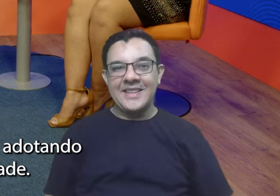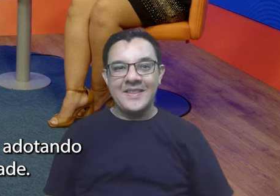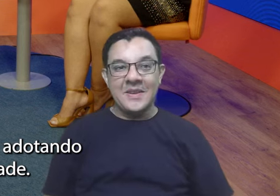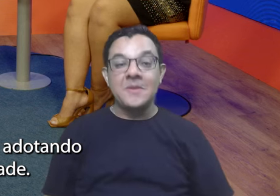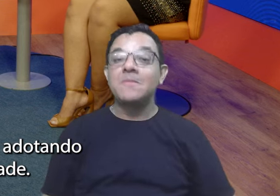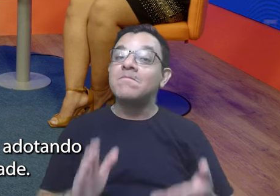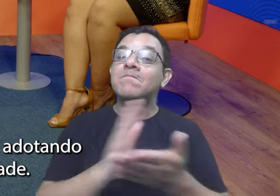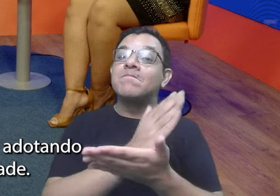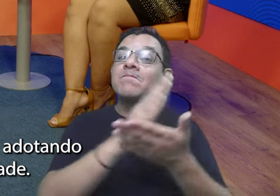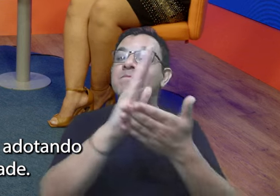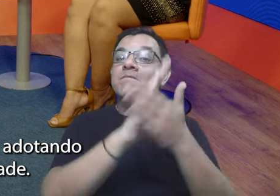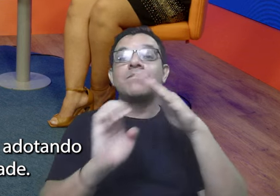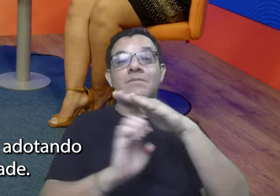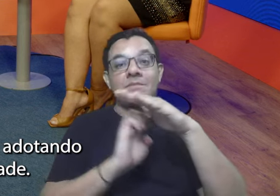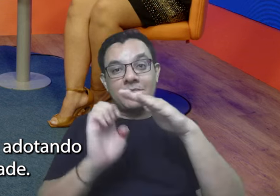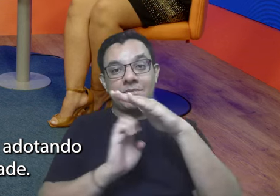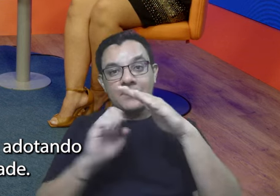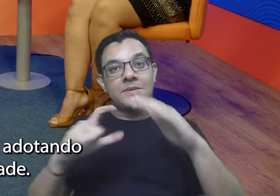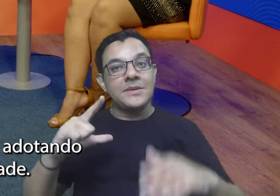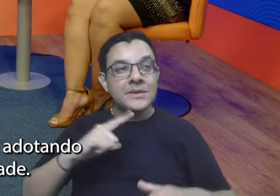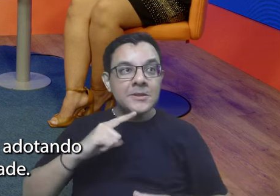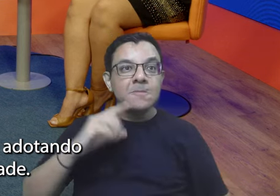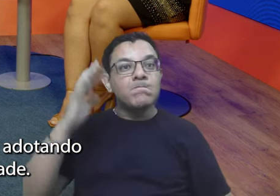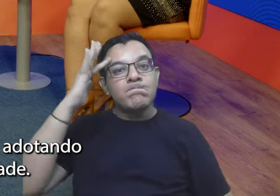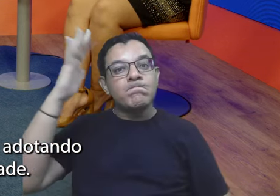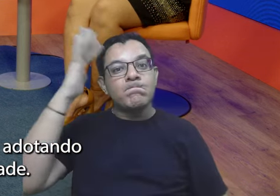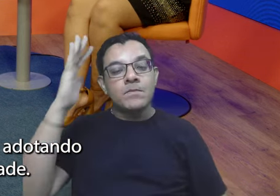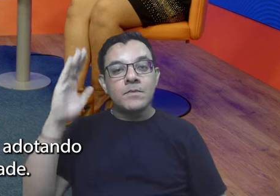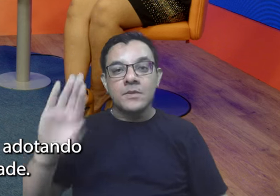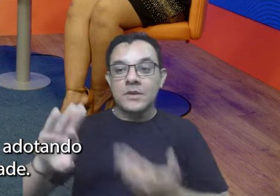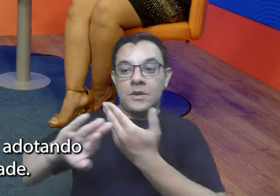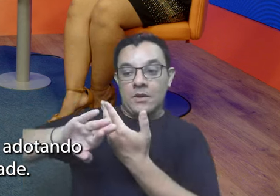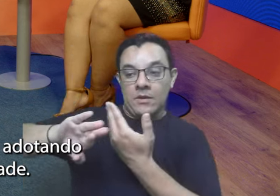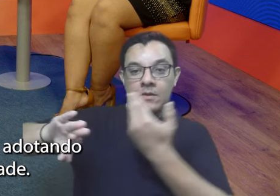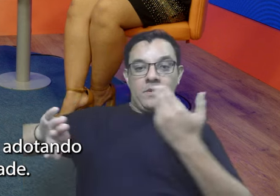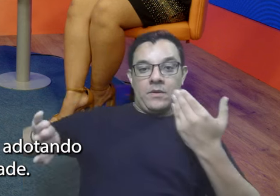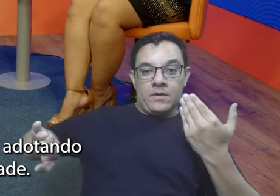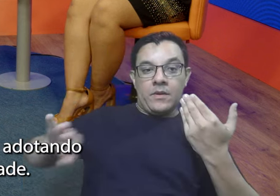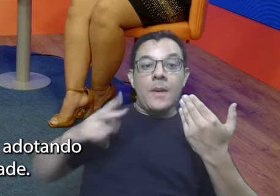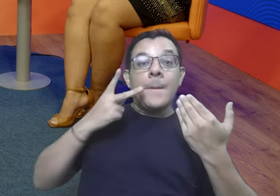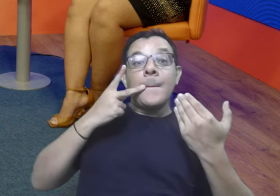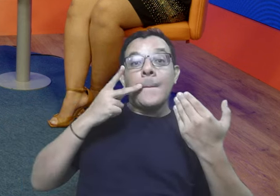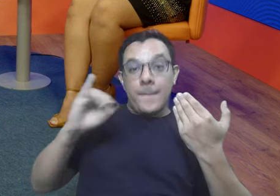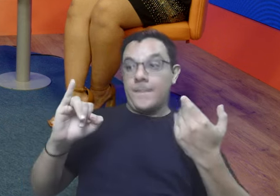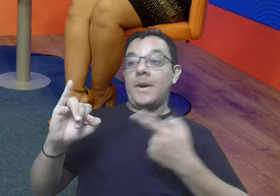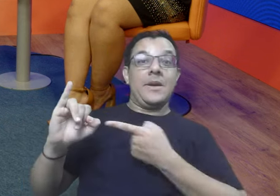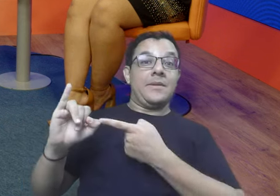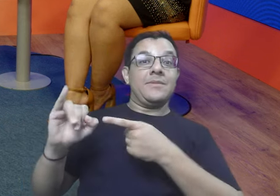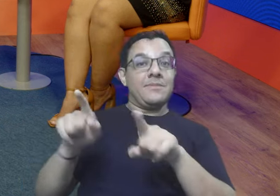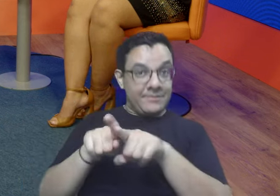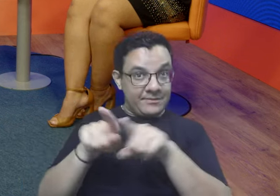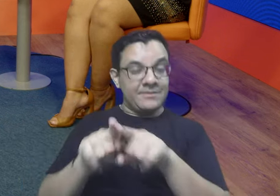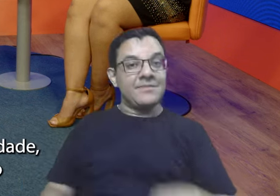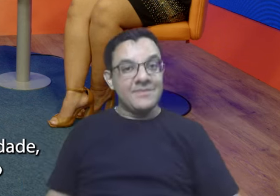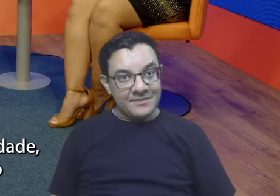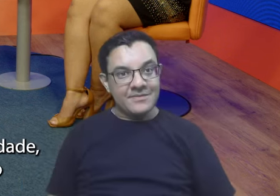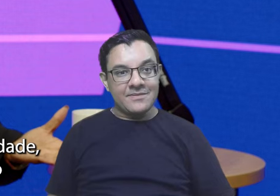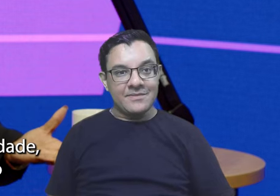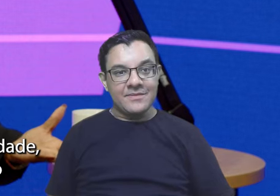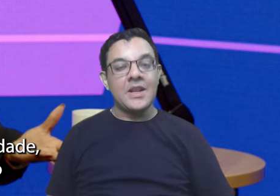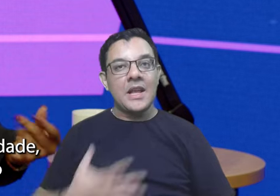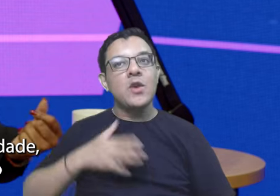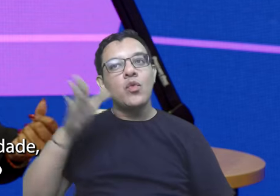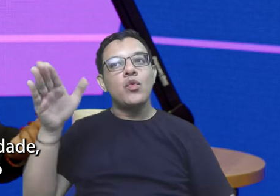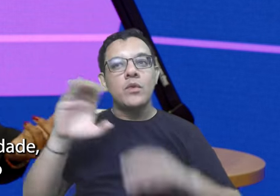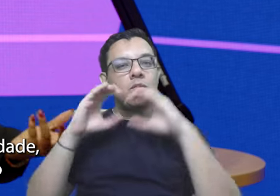tem algumas empresas que já vêm adotando medidas da licença paternidade exatamente né que faz eu tava